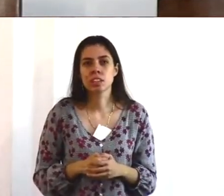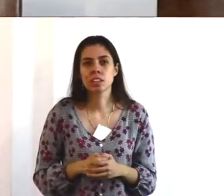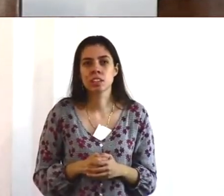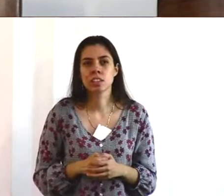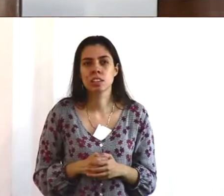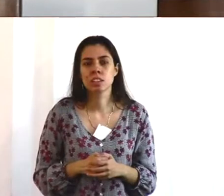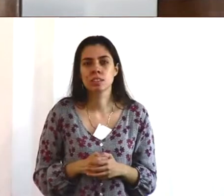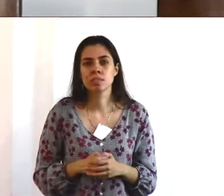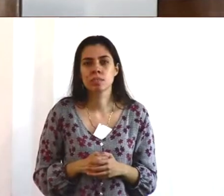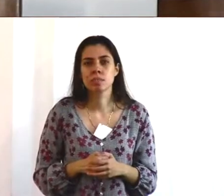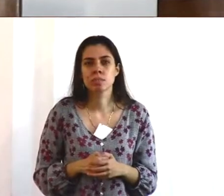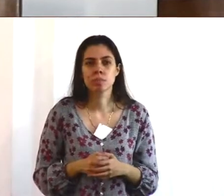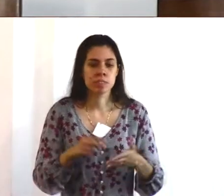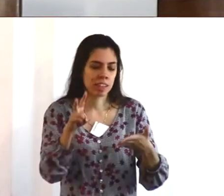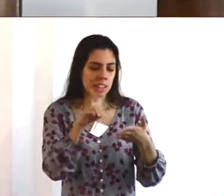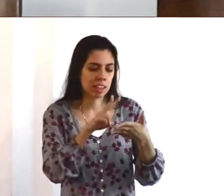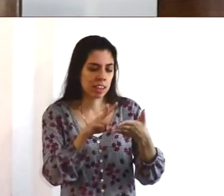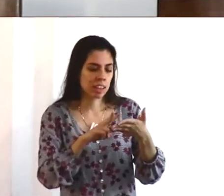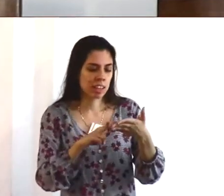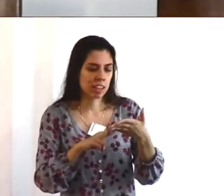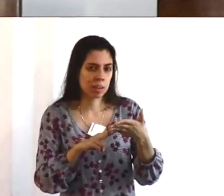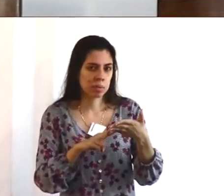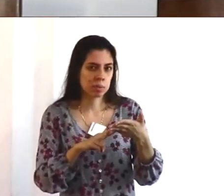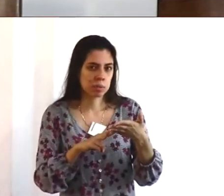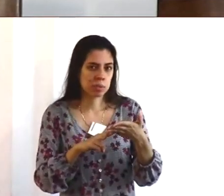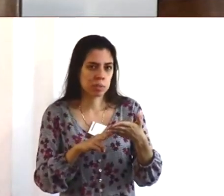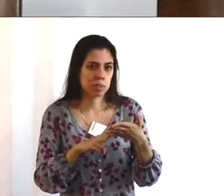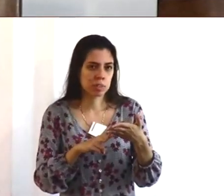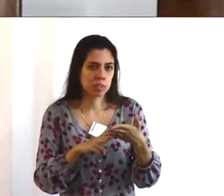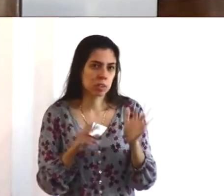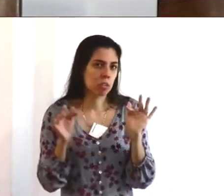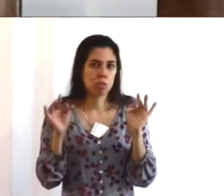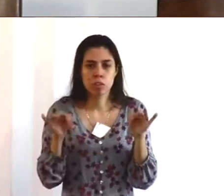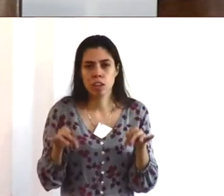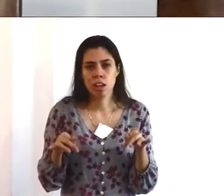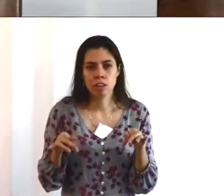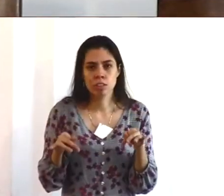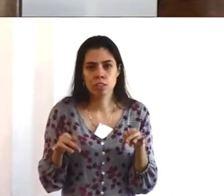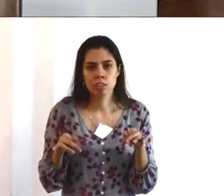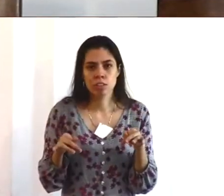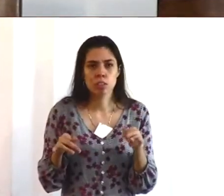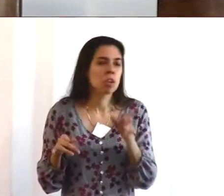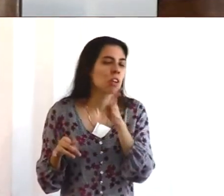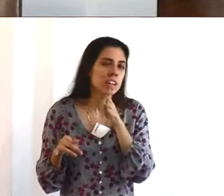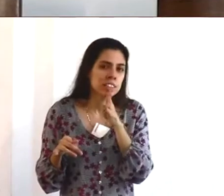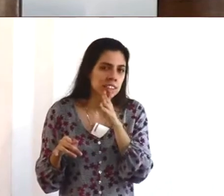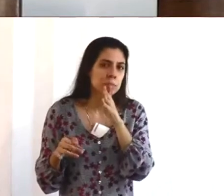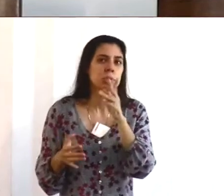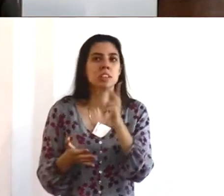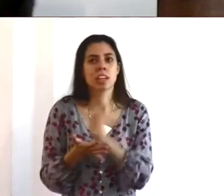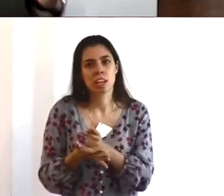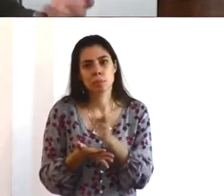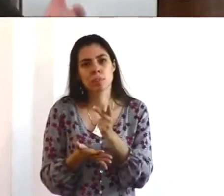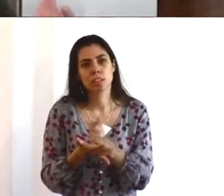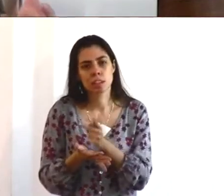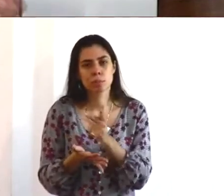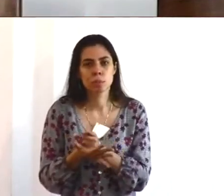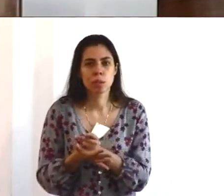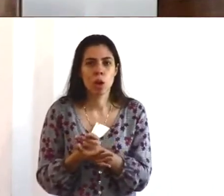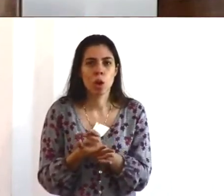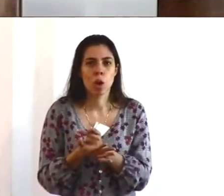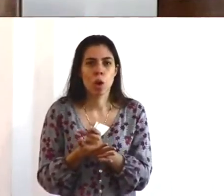é bonita, é legal, no final nós já sabemos como será. No momento o mal pode